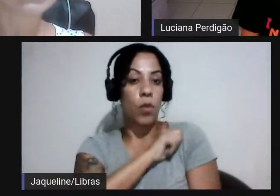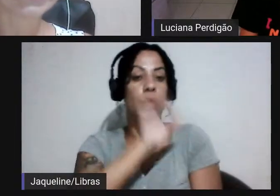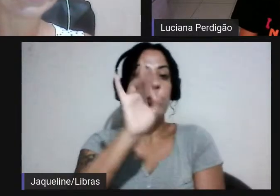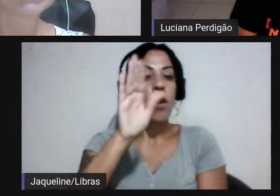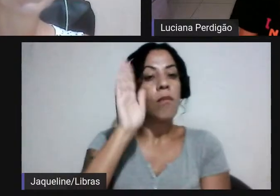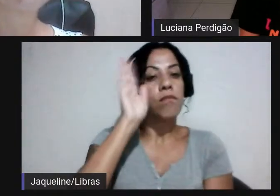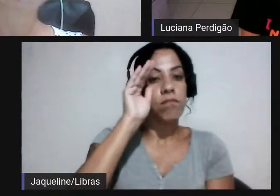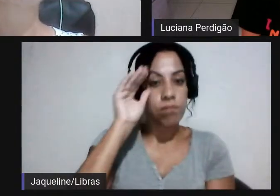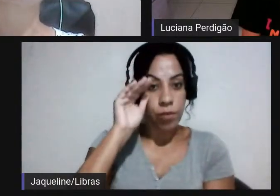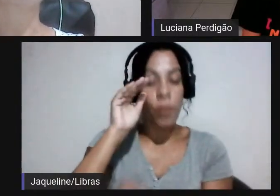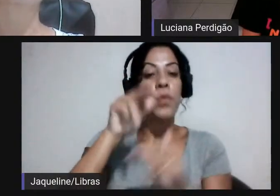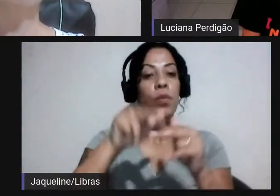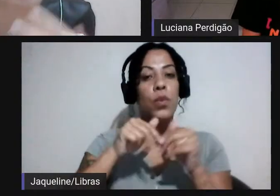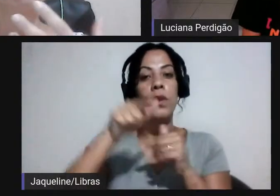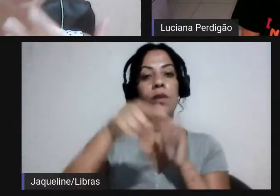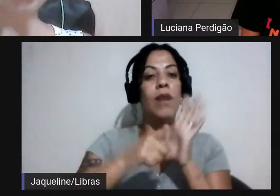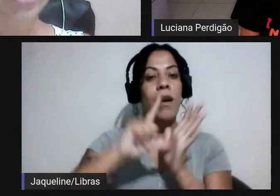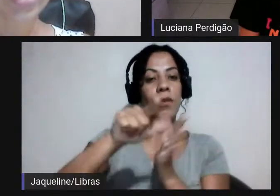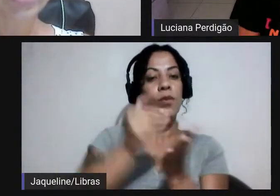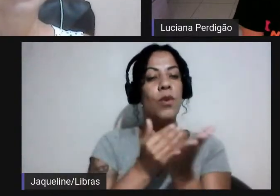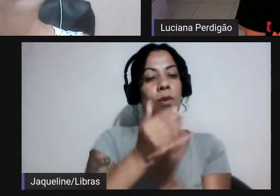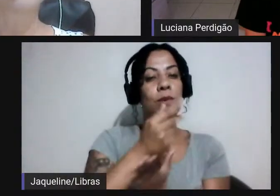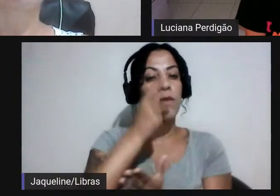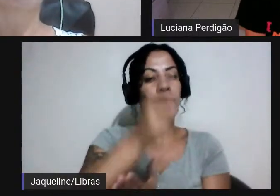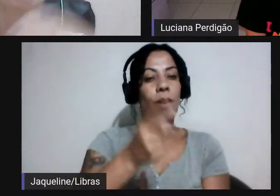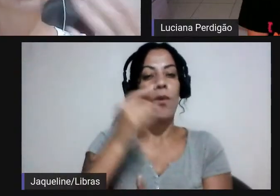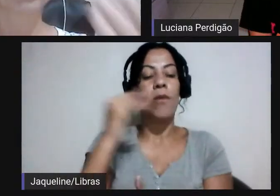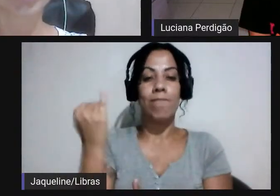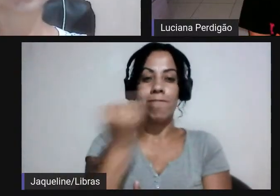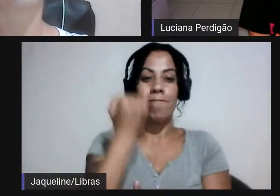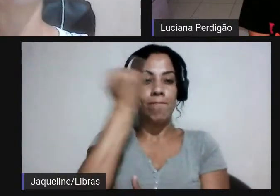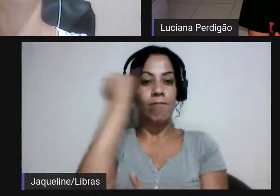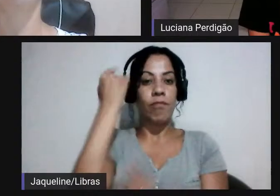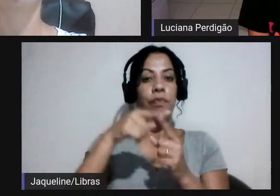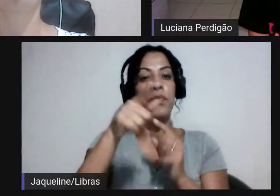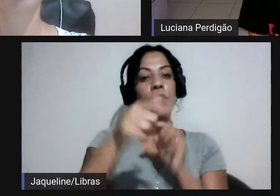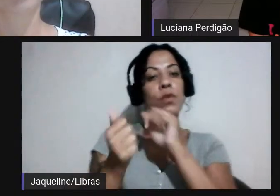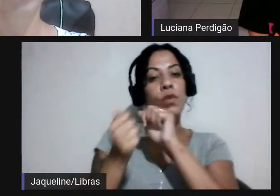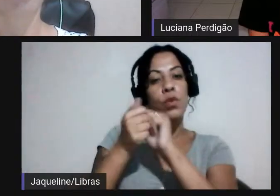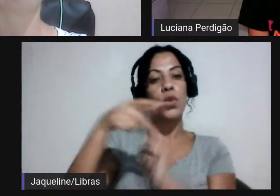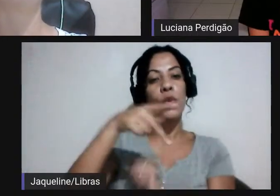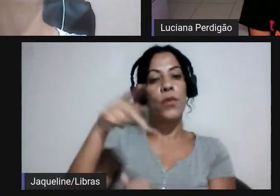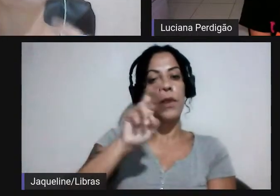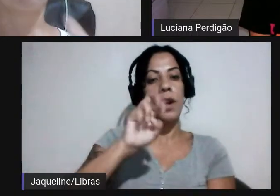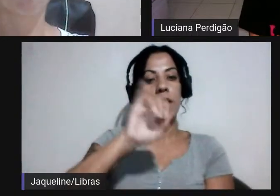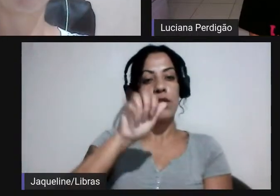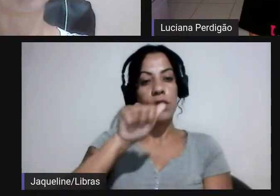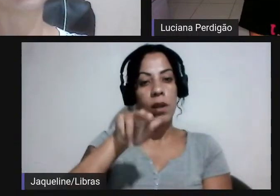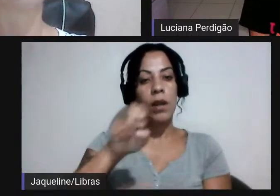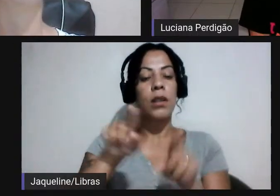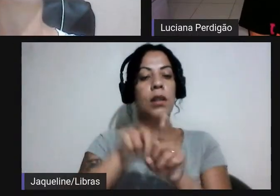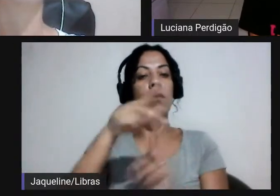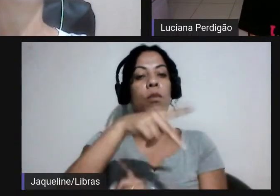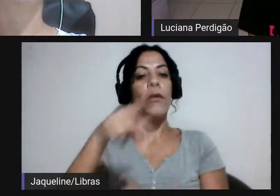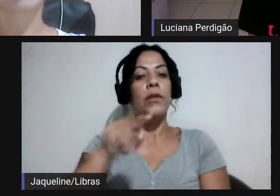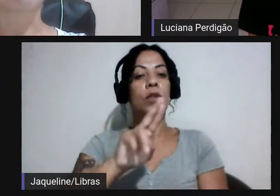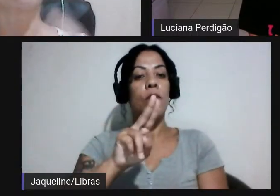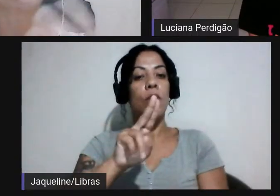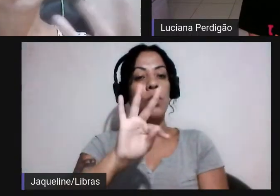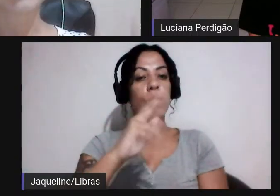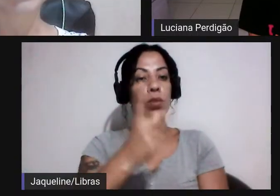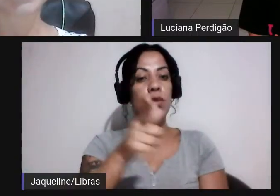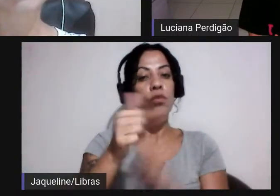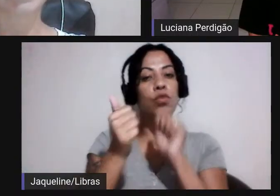lá naquele início você estar, né, com a professora Rejane, com a professora Ruth, como ouvinte,